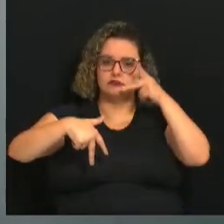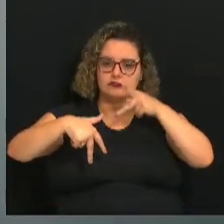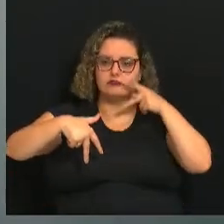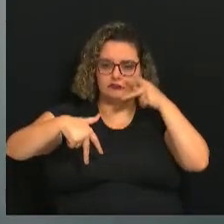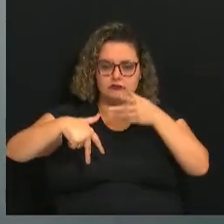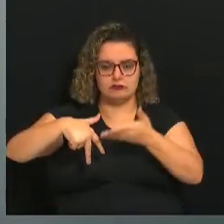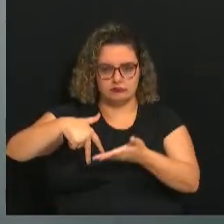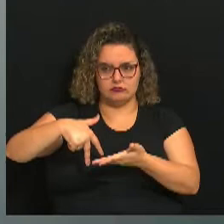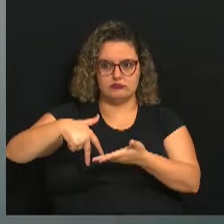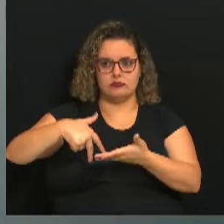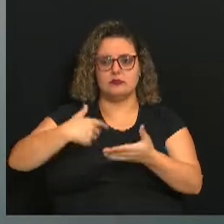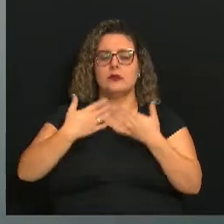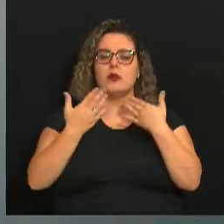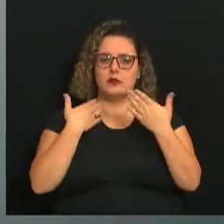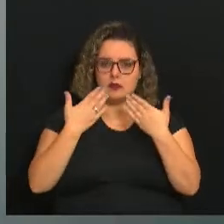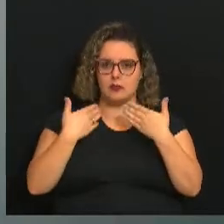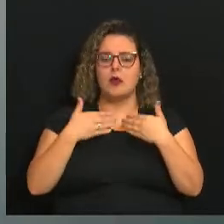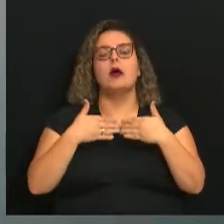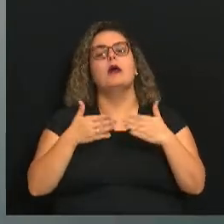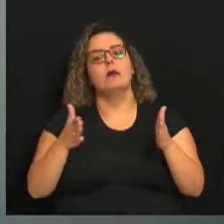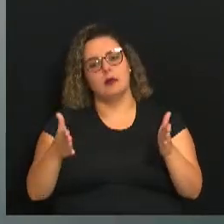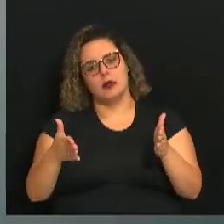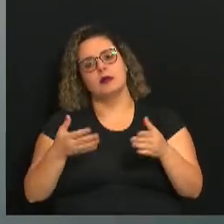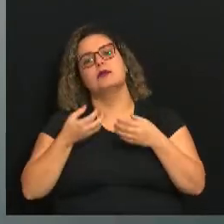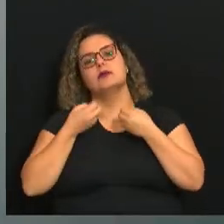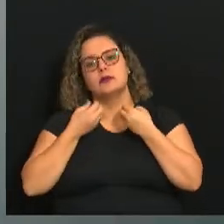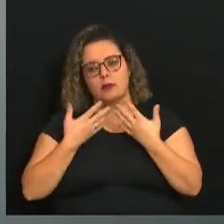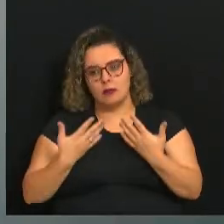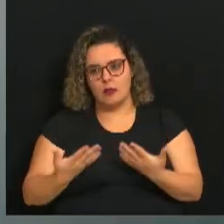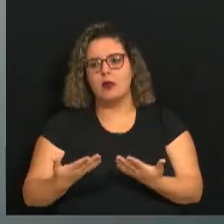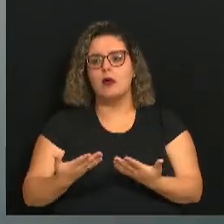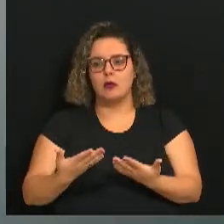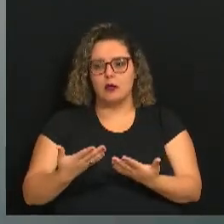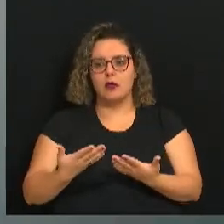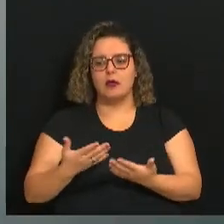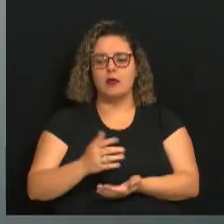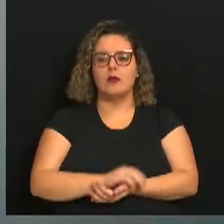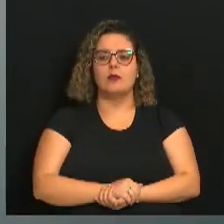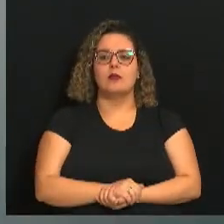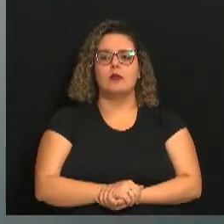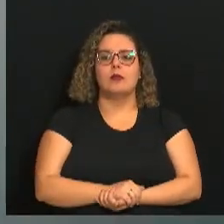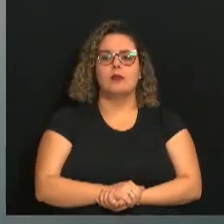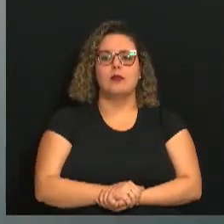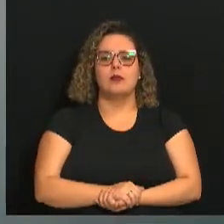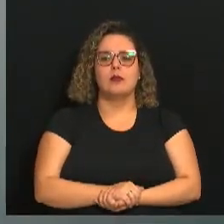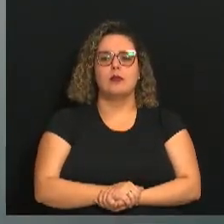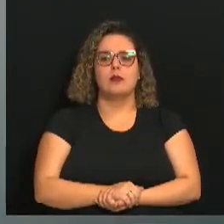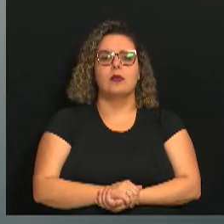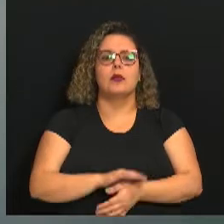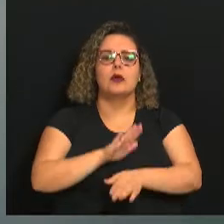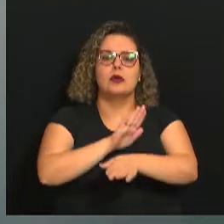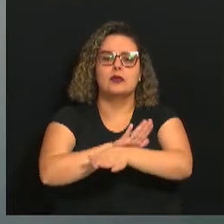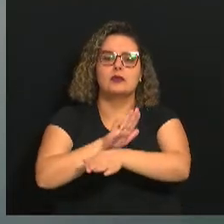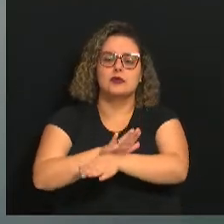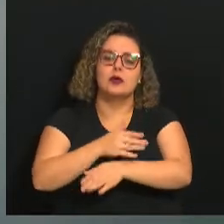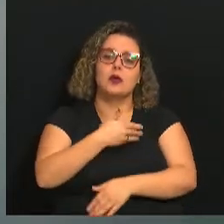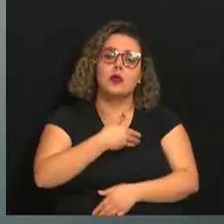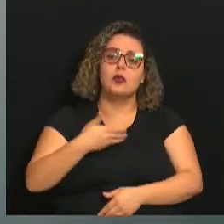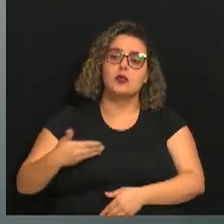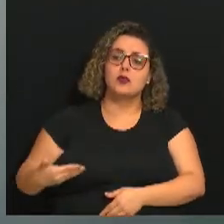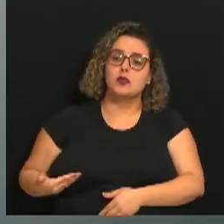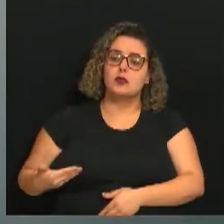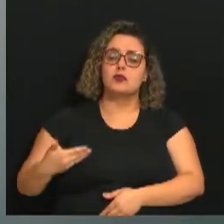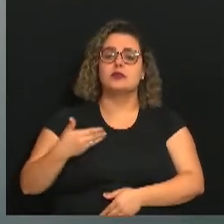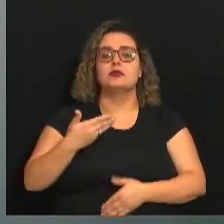um diálogo muito aberto, muito franco, sempre no sentido de contribuir com o serviço público, porque eu estou aqui na